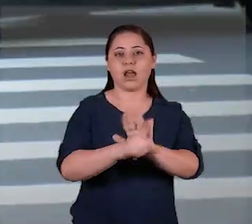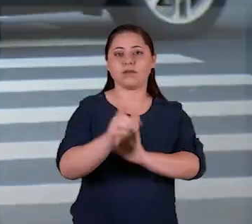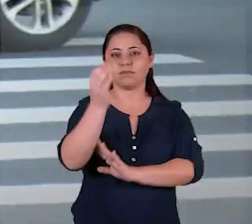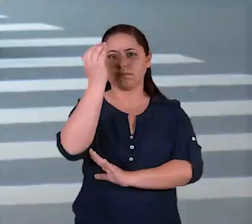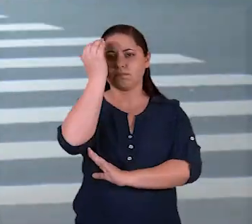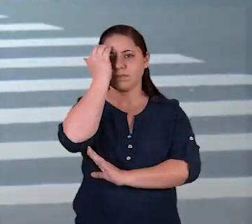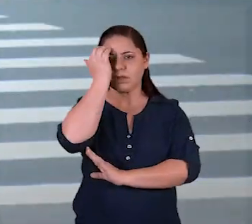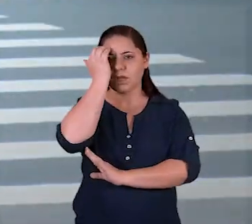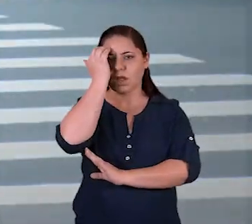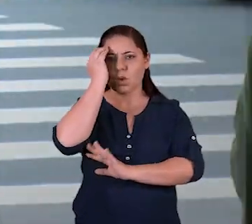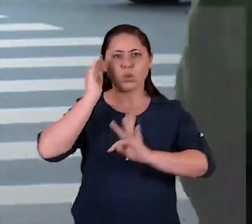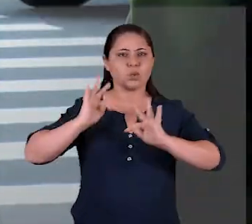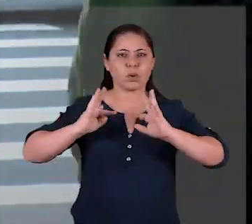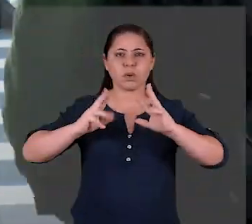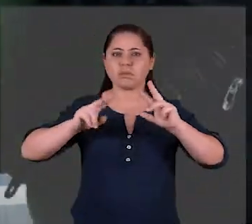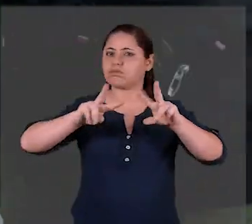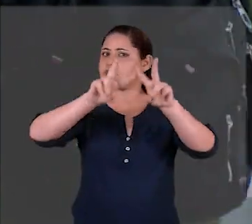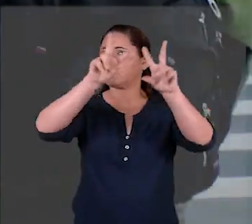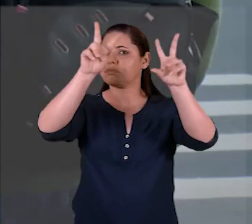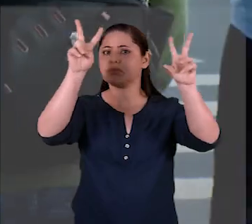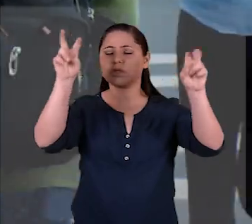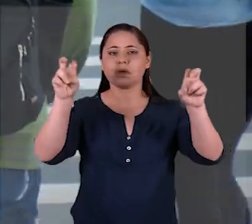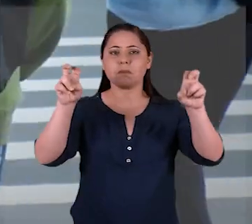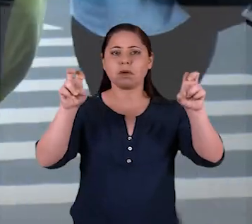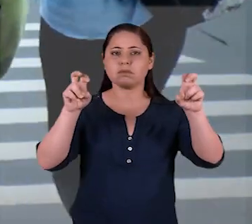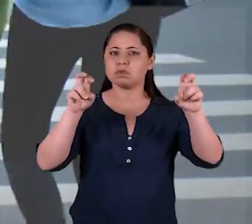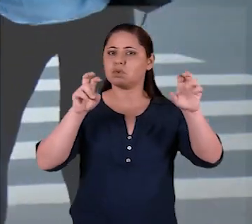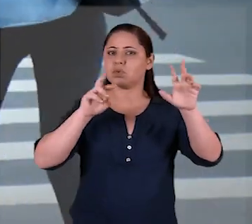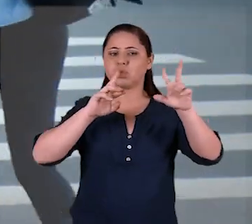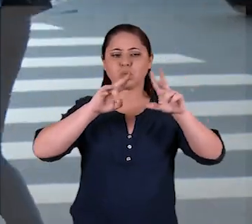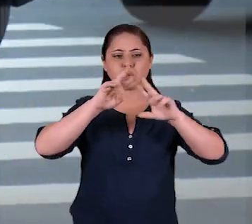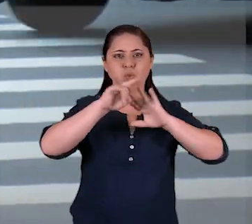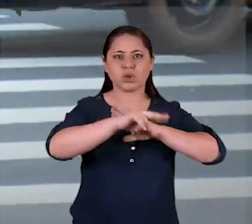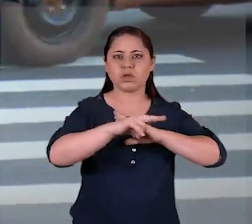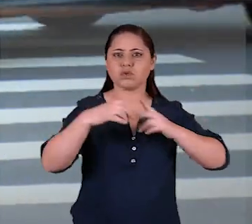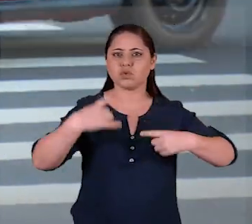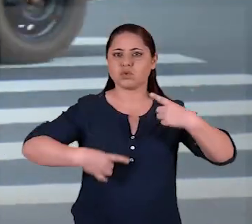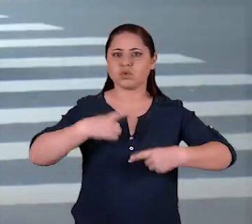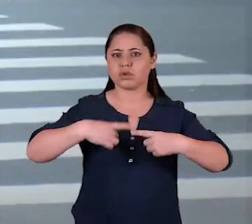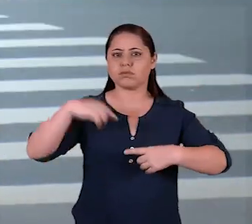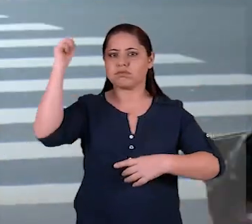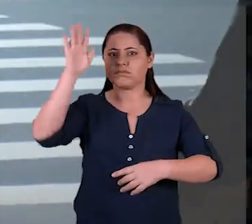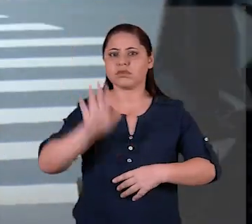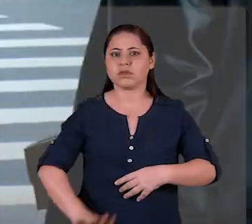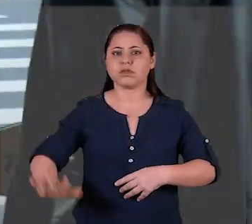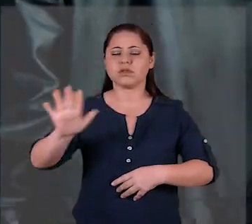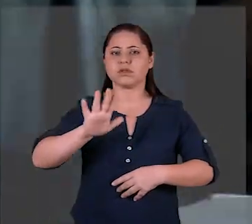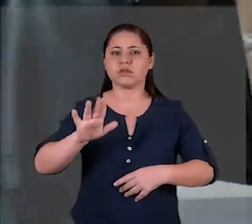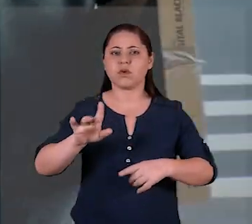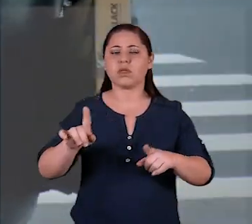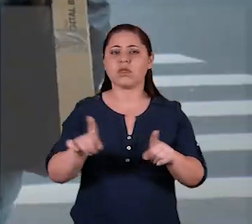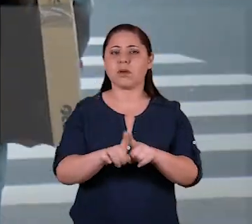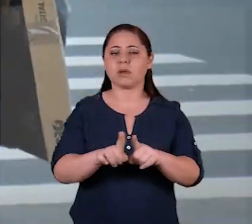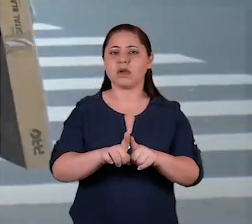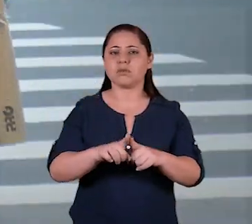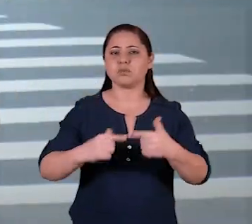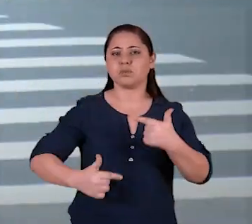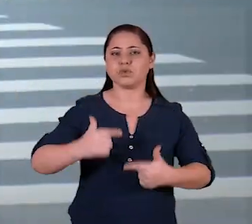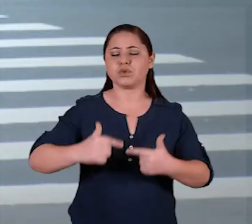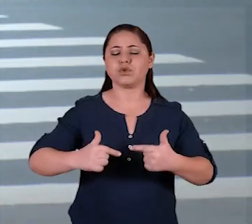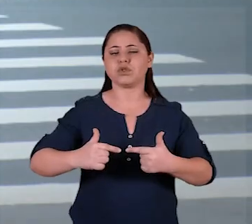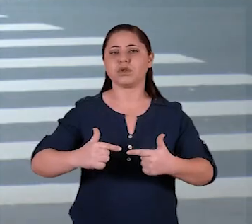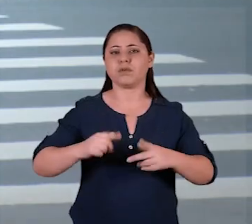se popularizou, se tornou tema central de diversos debates no país, norteou a criação de novas políticas